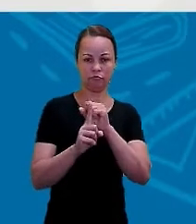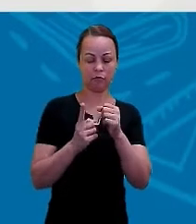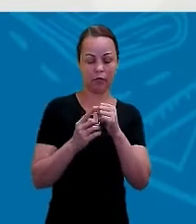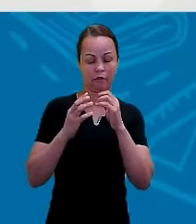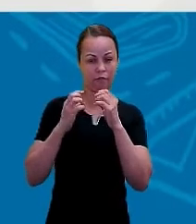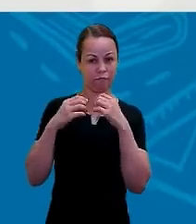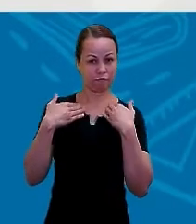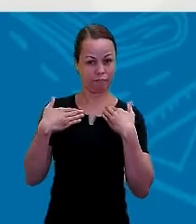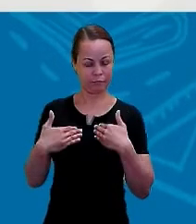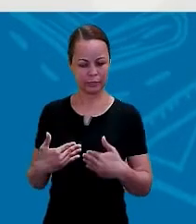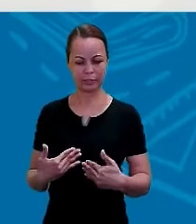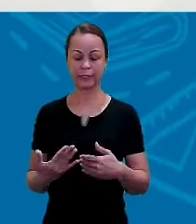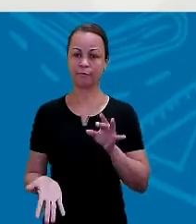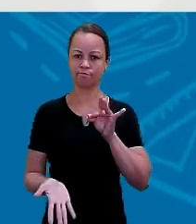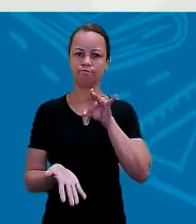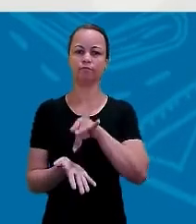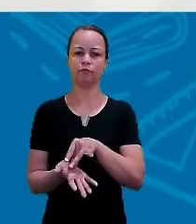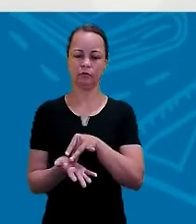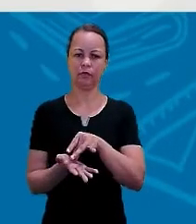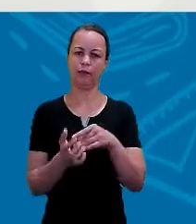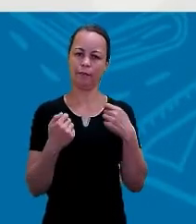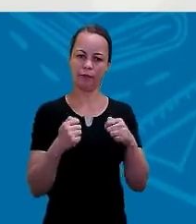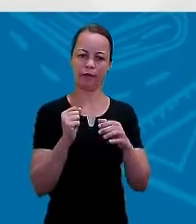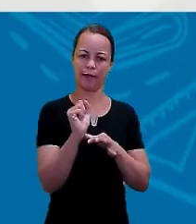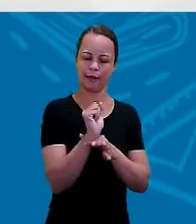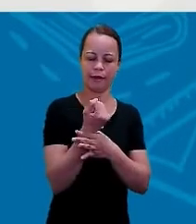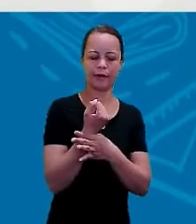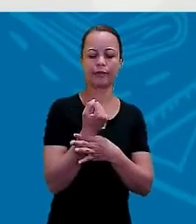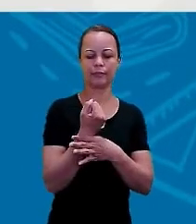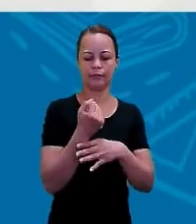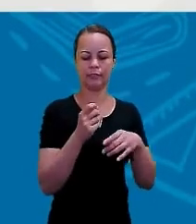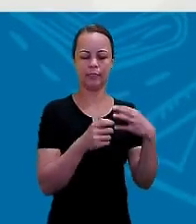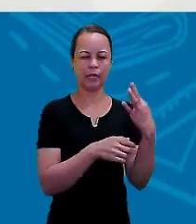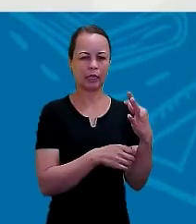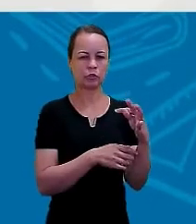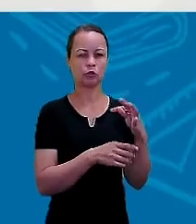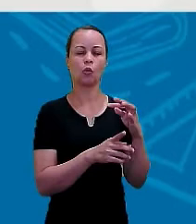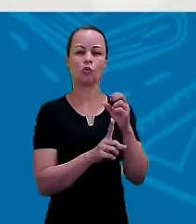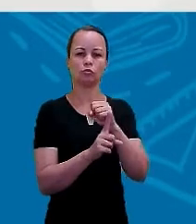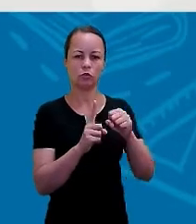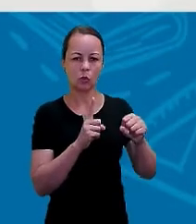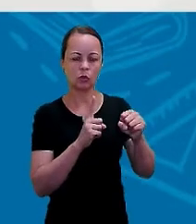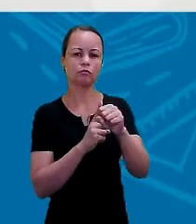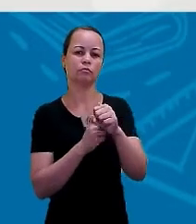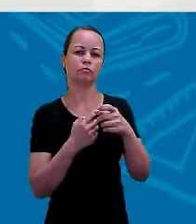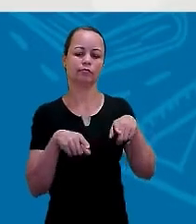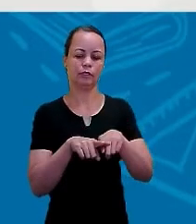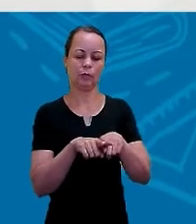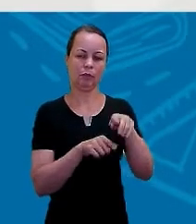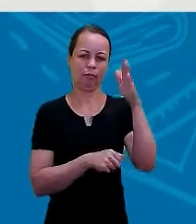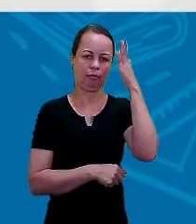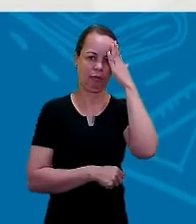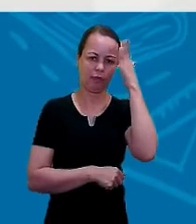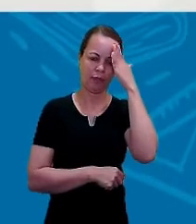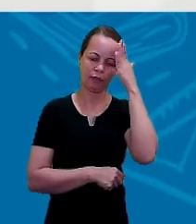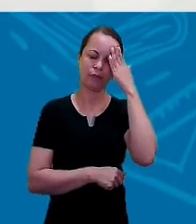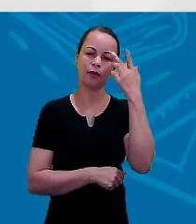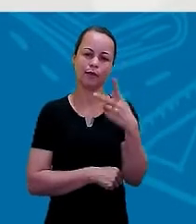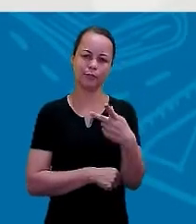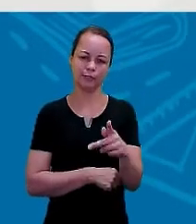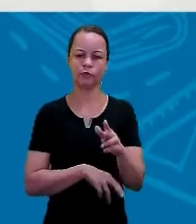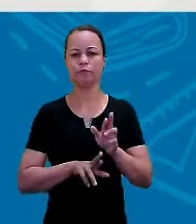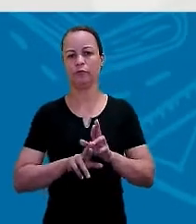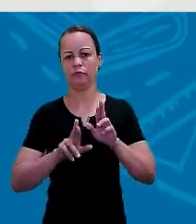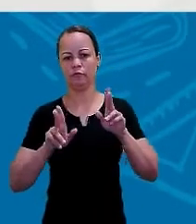a gente também pode garantir que a dor social também ela é real. E aí, compreender isso faz toda a diferença.